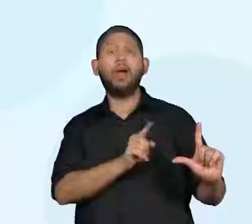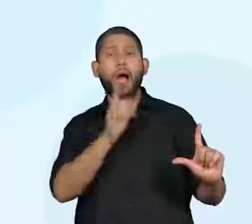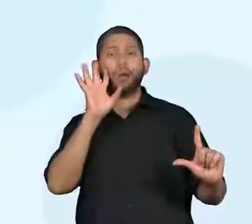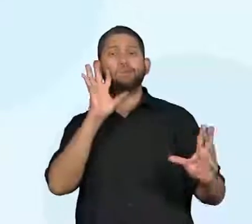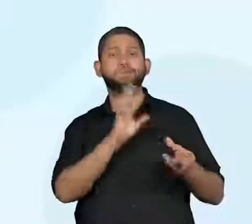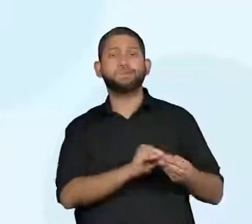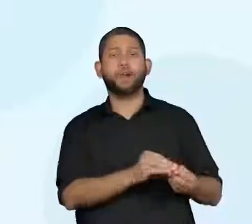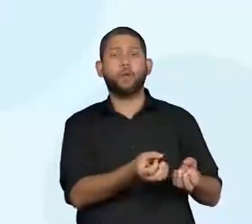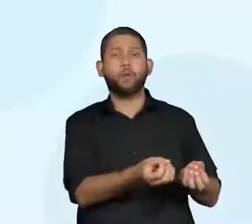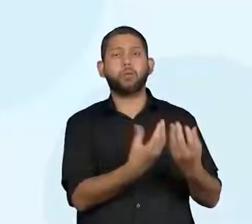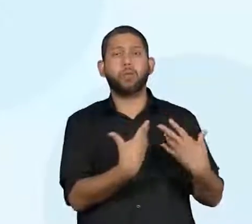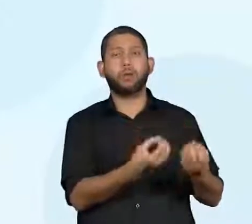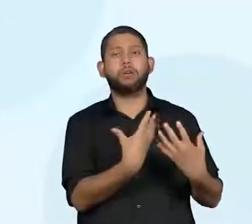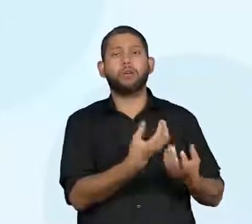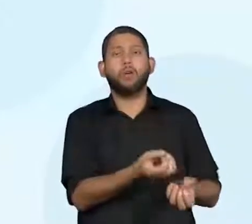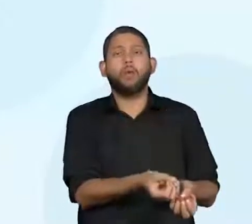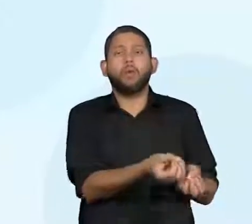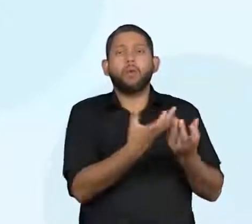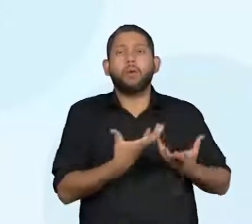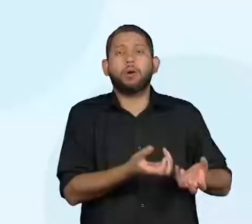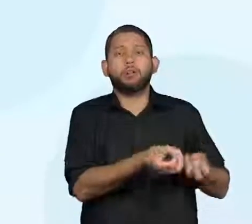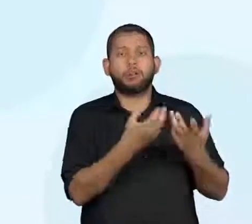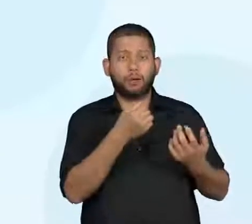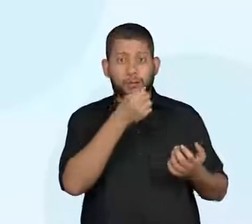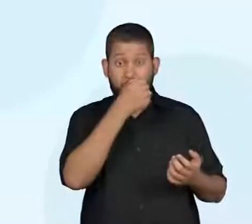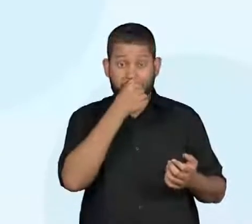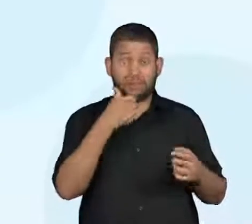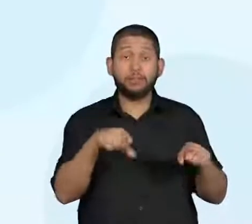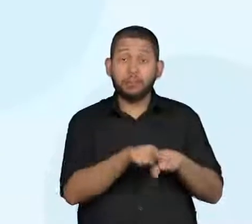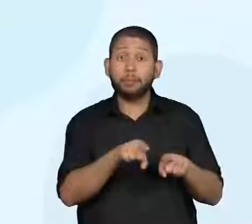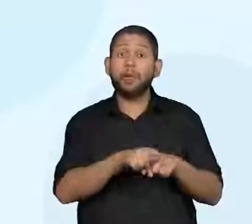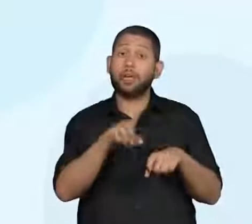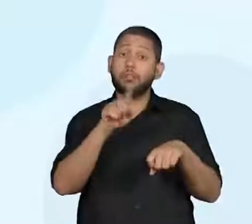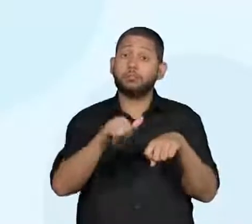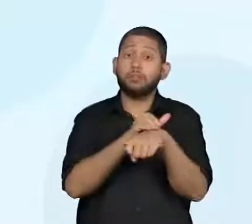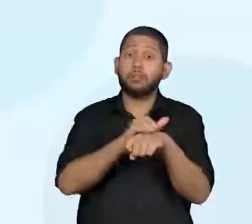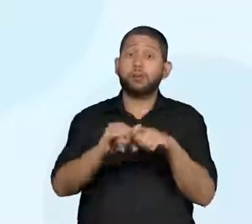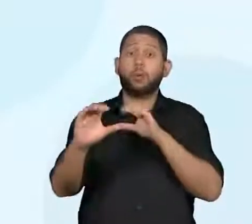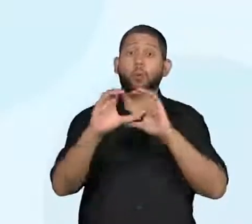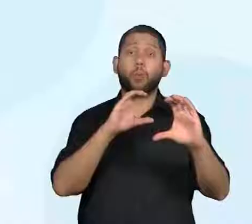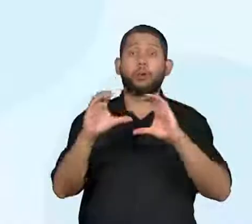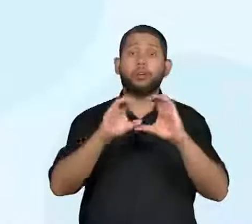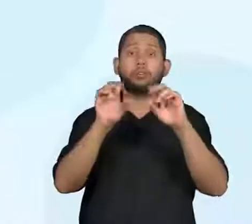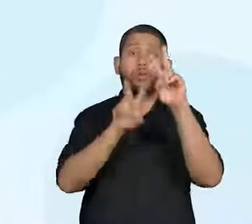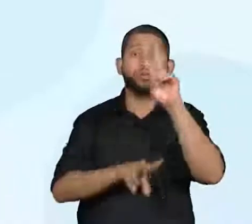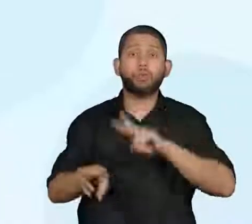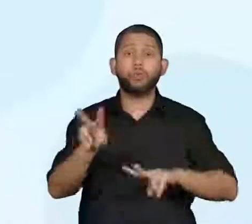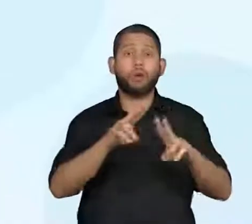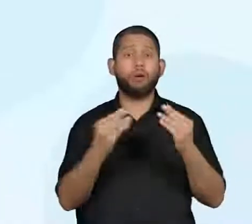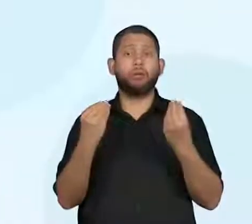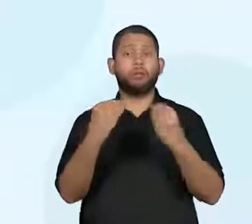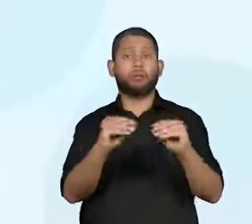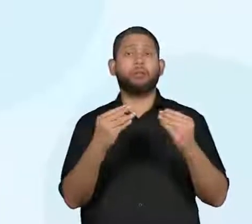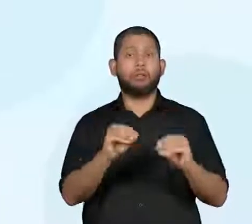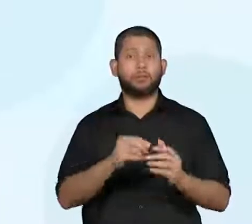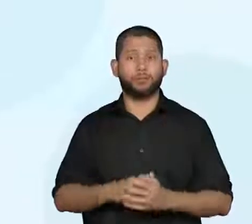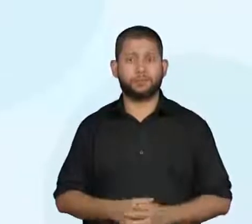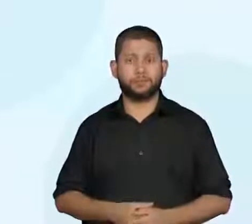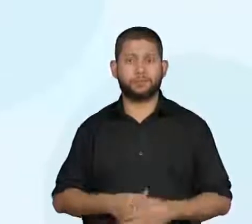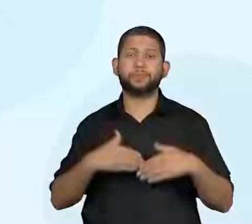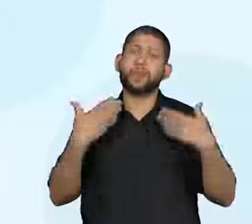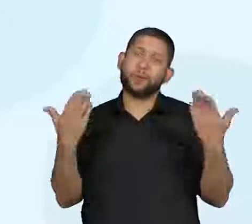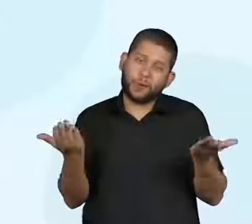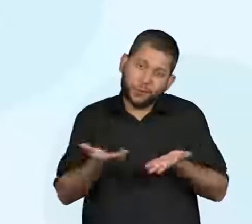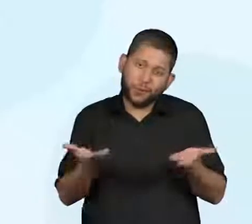uma informação e uma forma de comunicação por imagem. Atualmente,